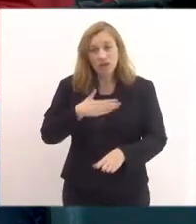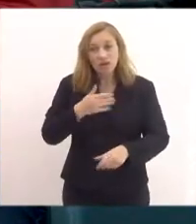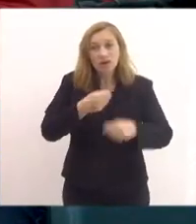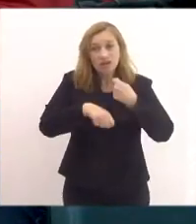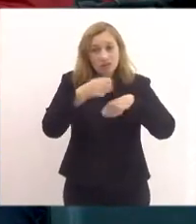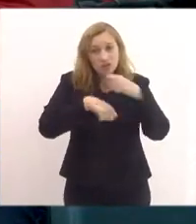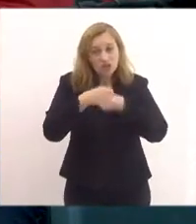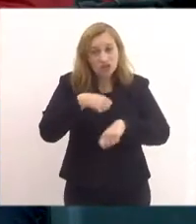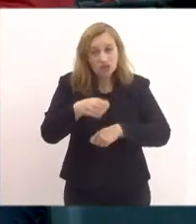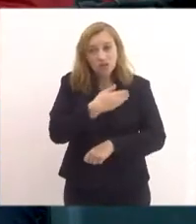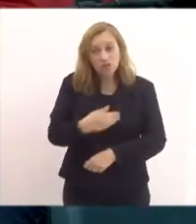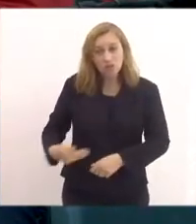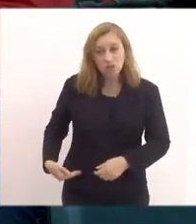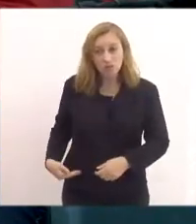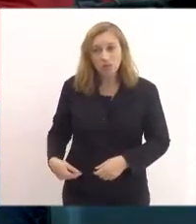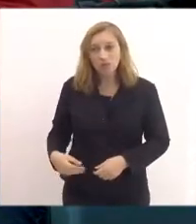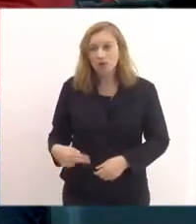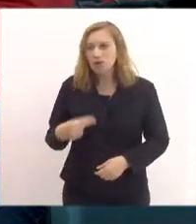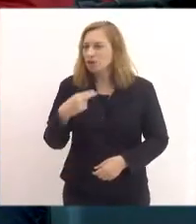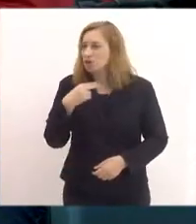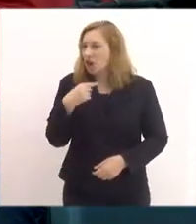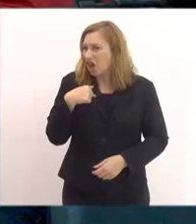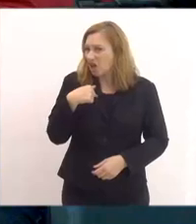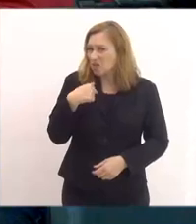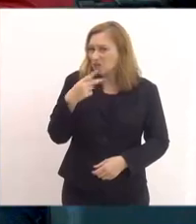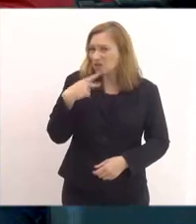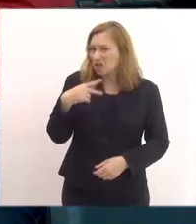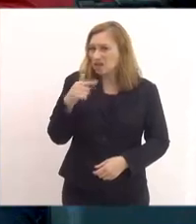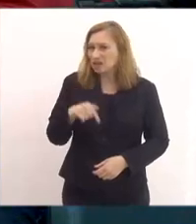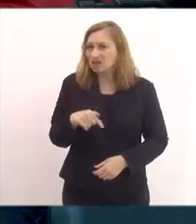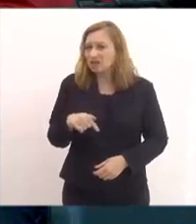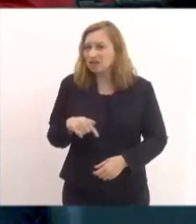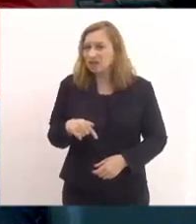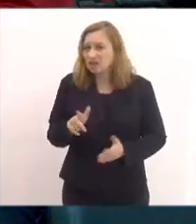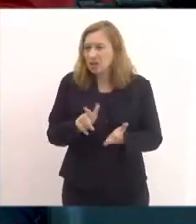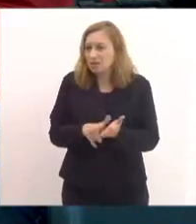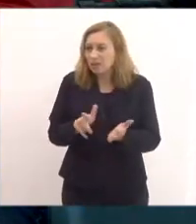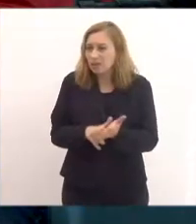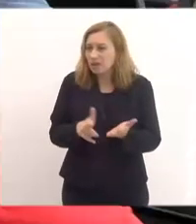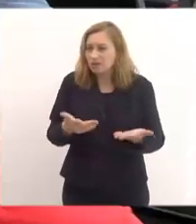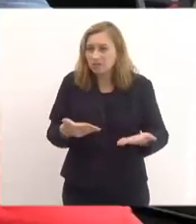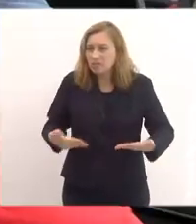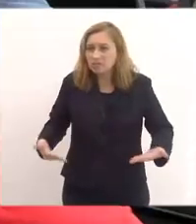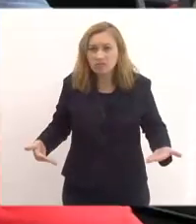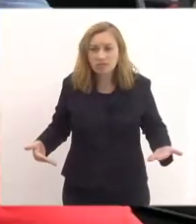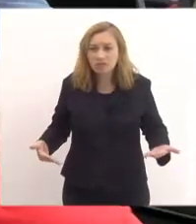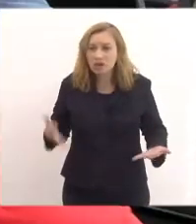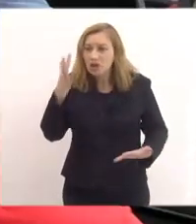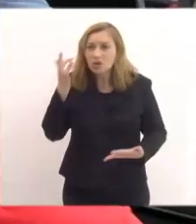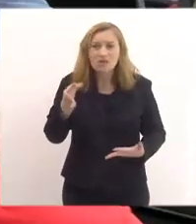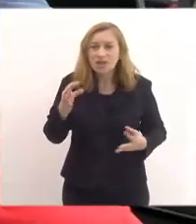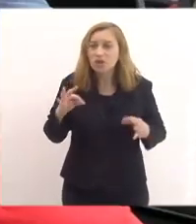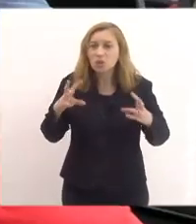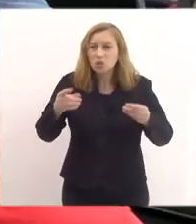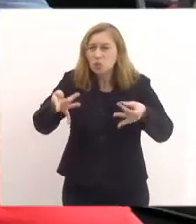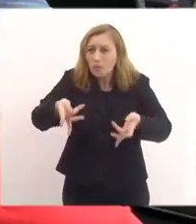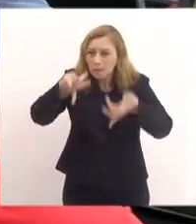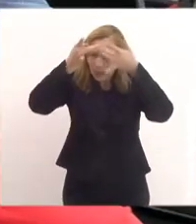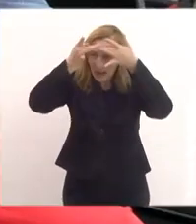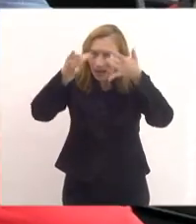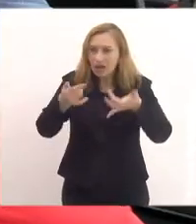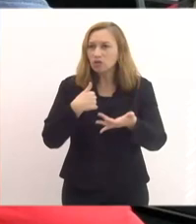Administração pública. Eu não estou falando aqui. Eu não trouxe nenhum papel, deputado. Eu sei tudo aqui. Eu estudei para